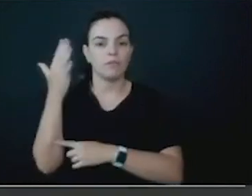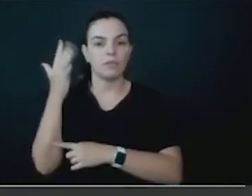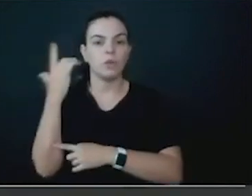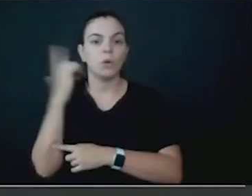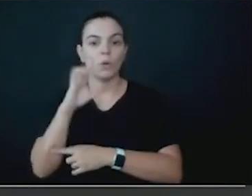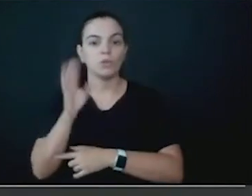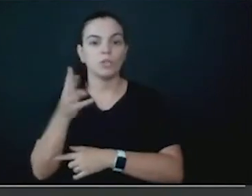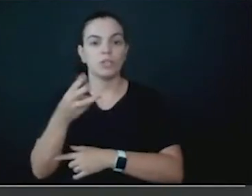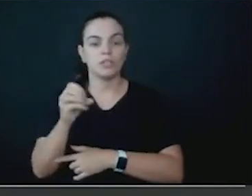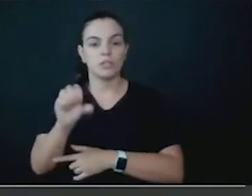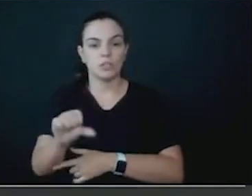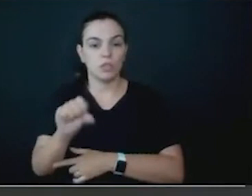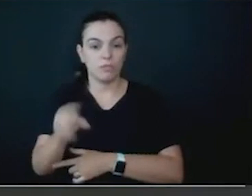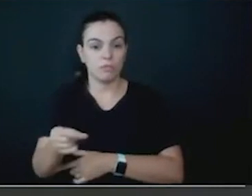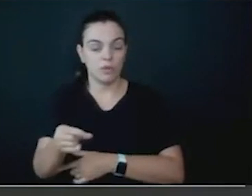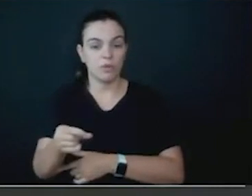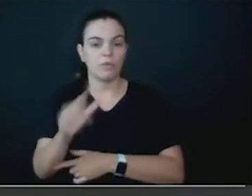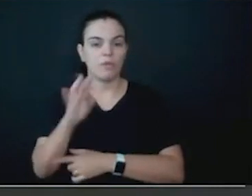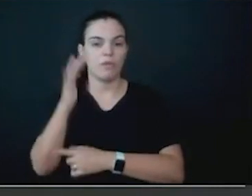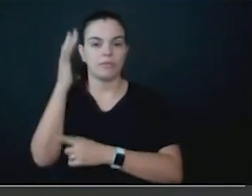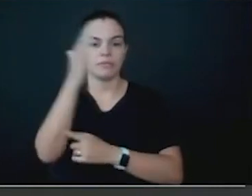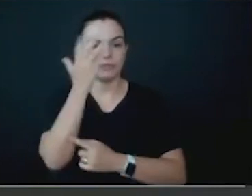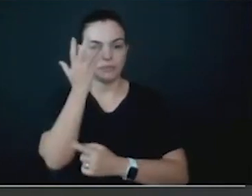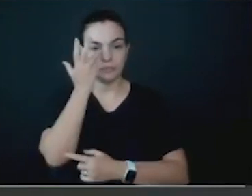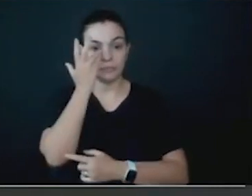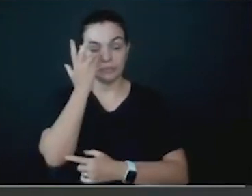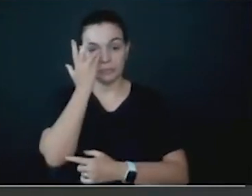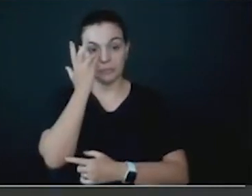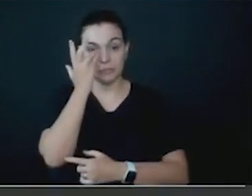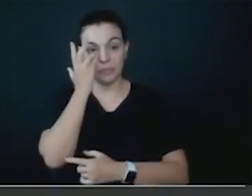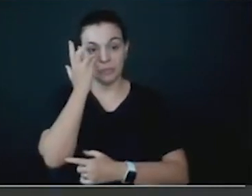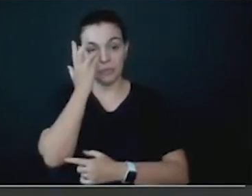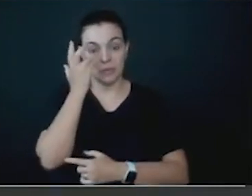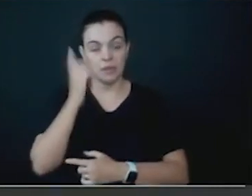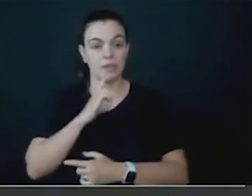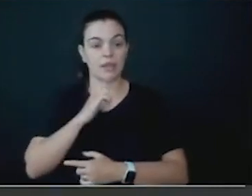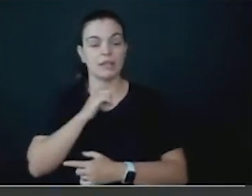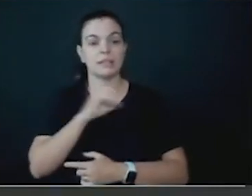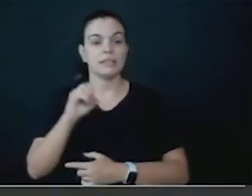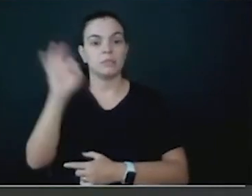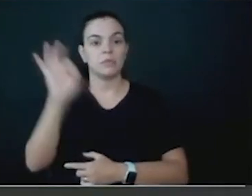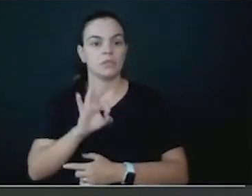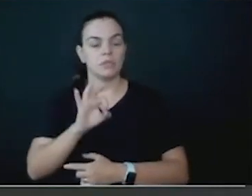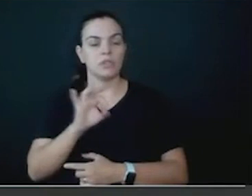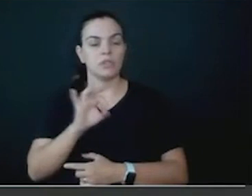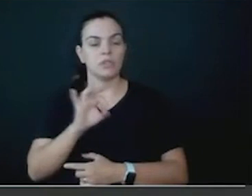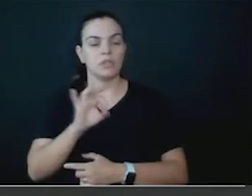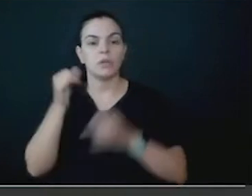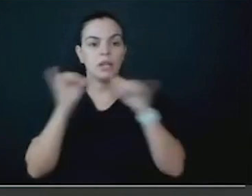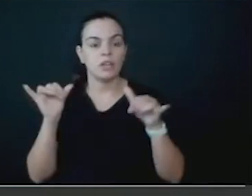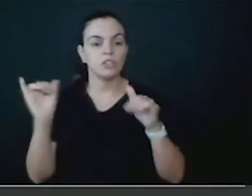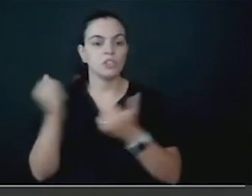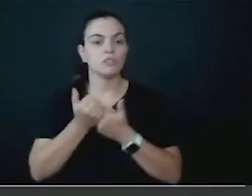mil árvores. Participar com 100% das fontes renováveis da matriz energética nas unidades de saúde. A